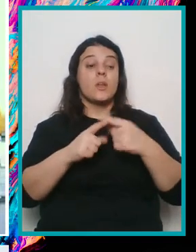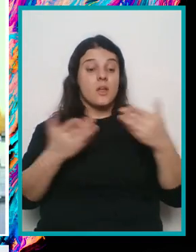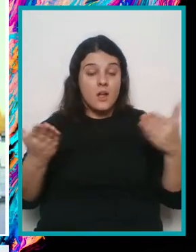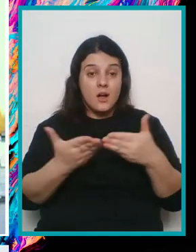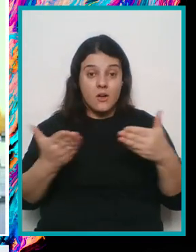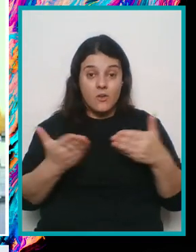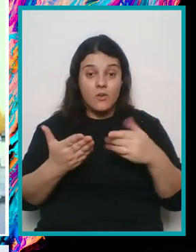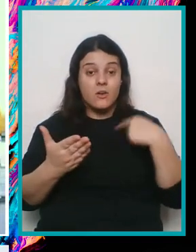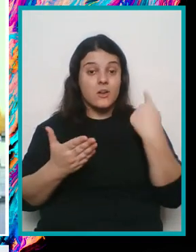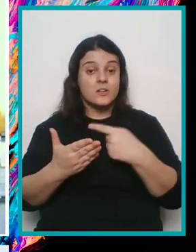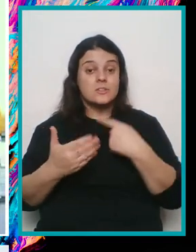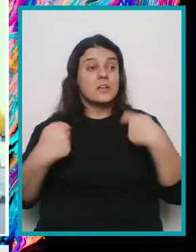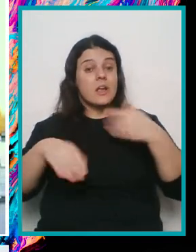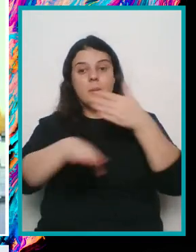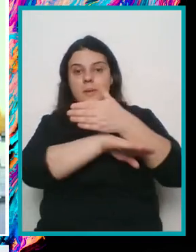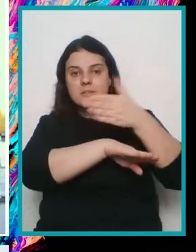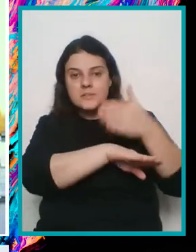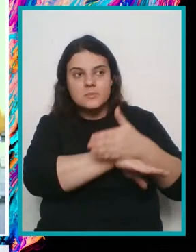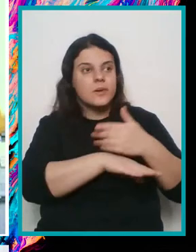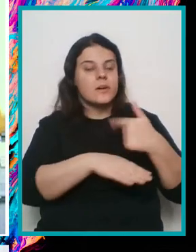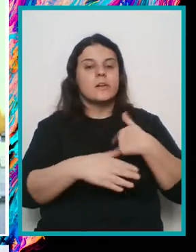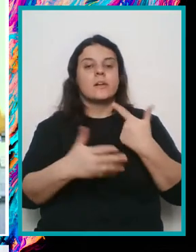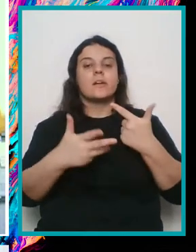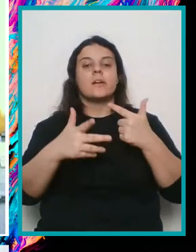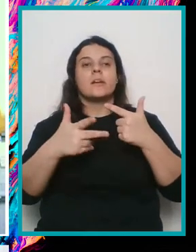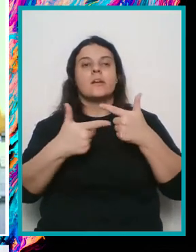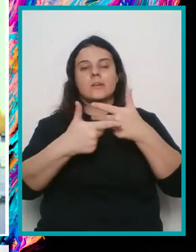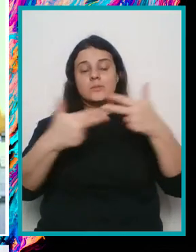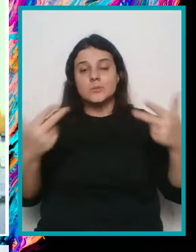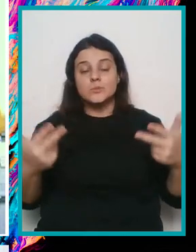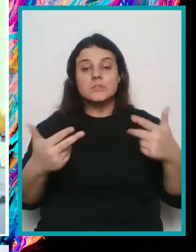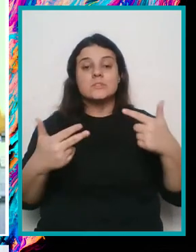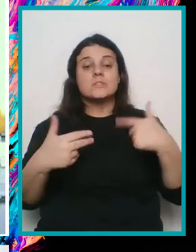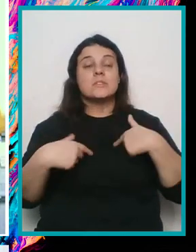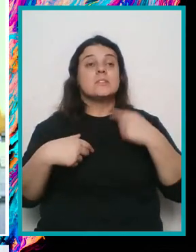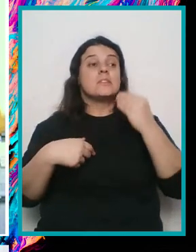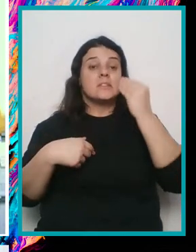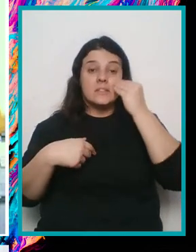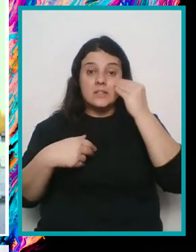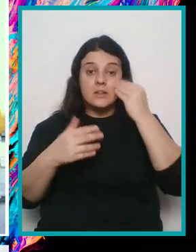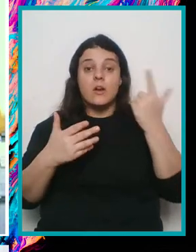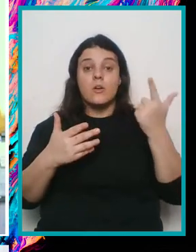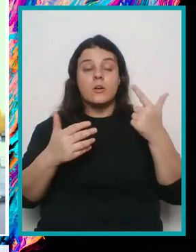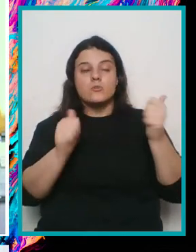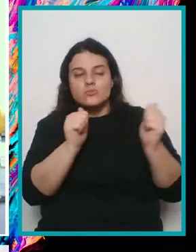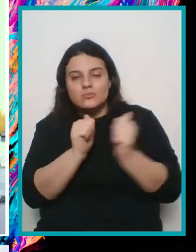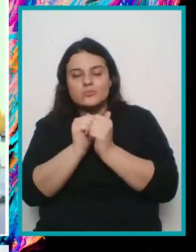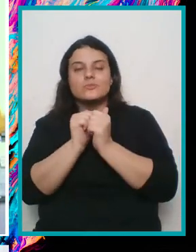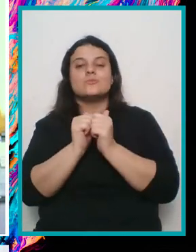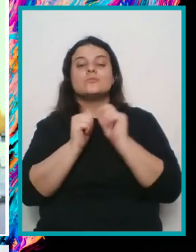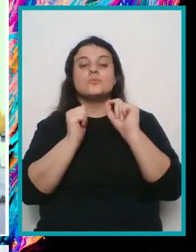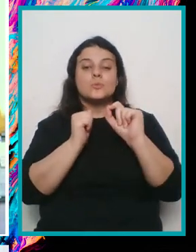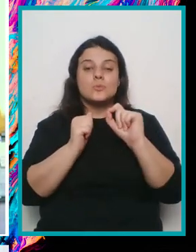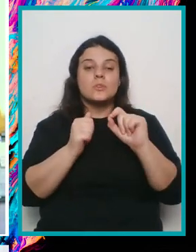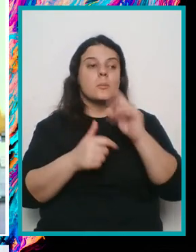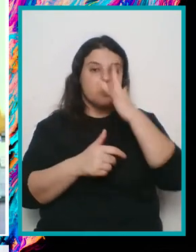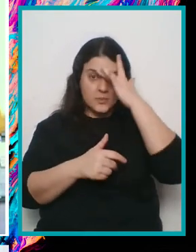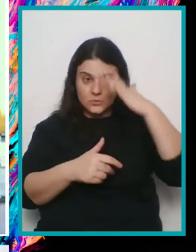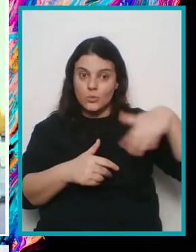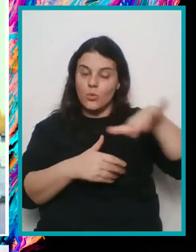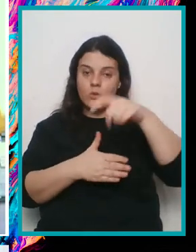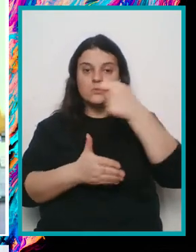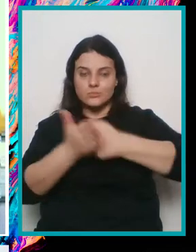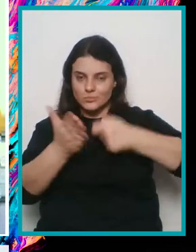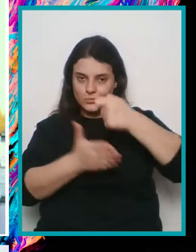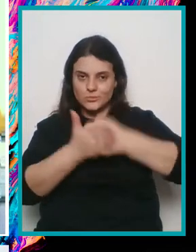ativistas, indígenas, quilombolas que estão no front, que a gente não conhecia e que a gente está conhecendo